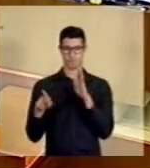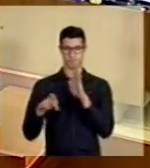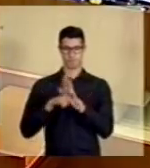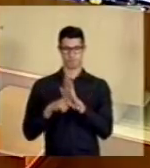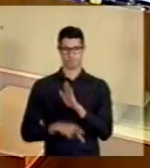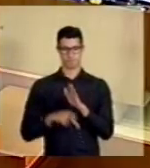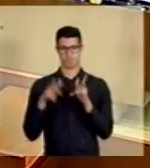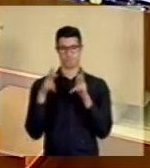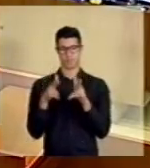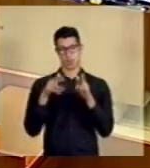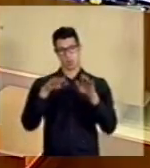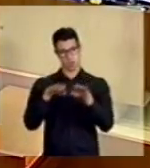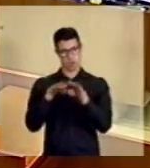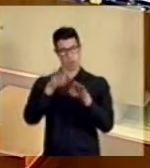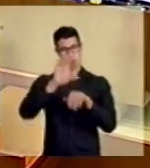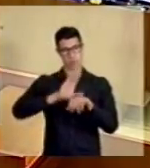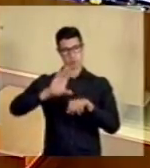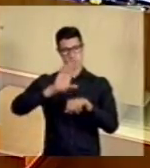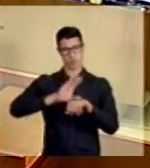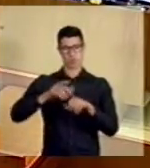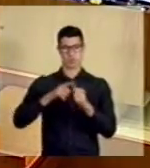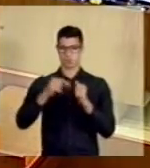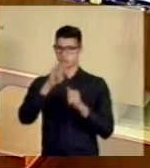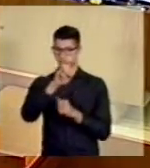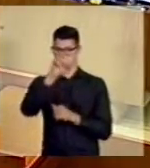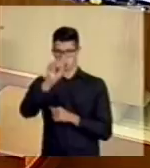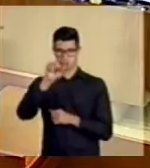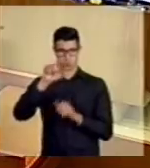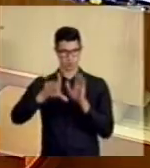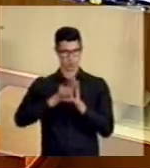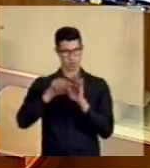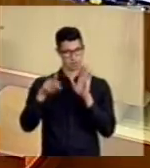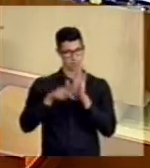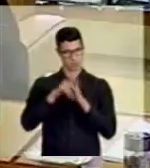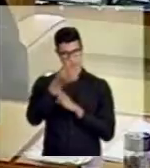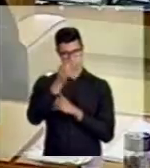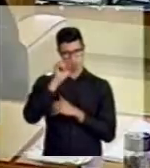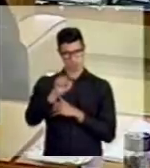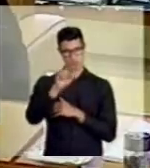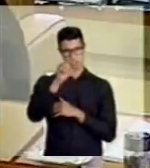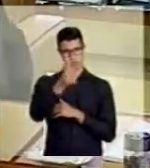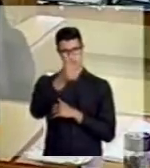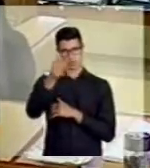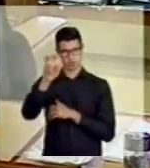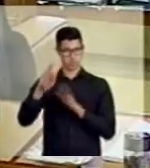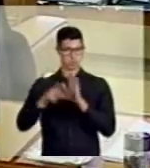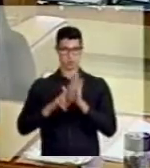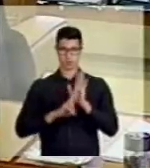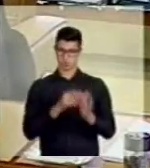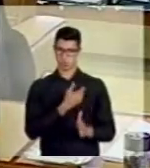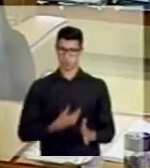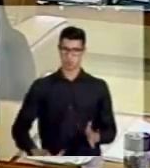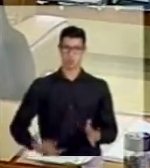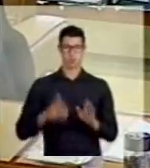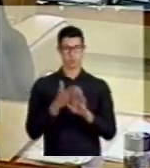interpretação conforme a Constituição, ao artigo 58 da Lei 6.015, Lei de Registros Públicos, segundo o qual o prenome